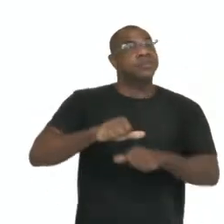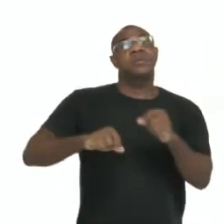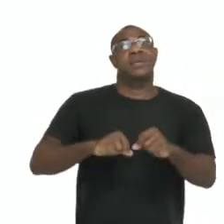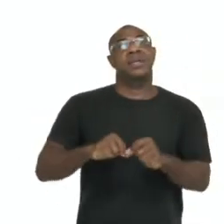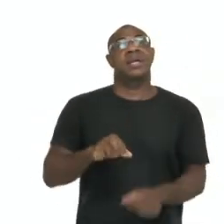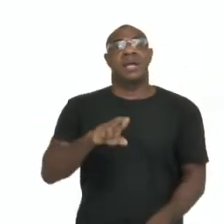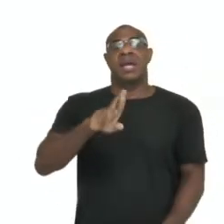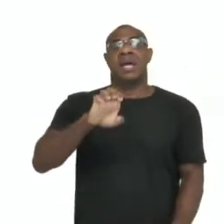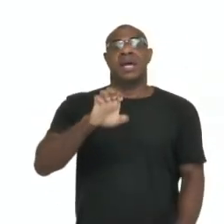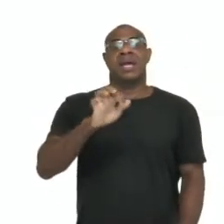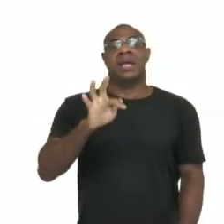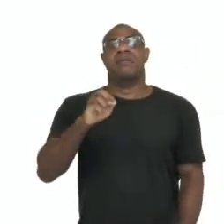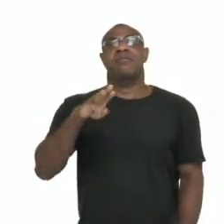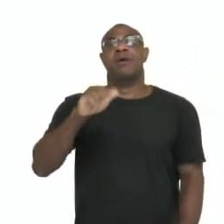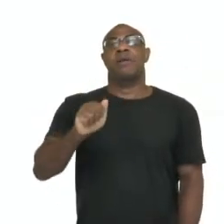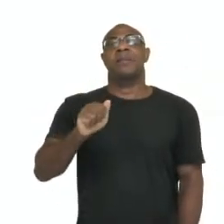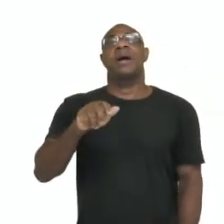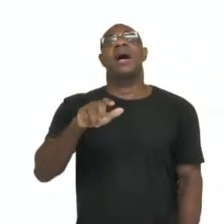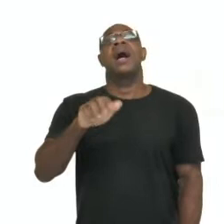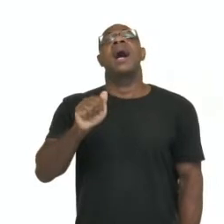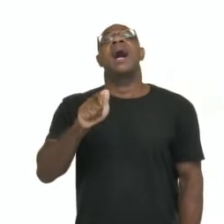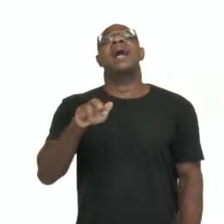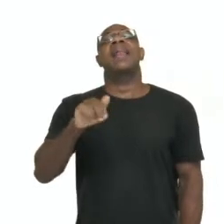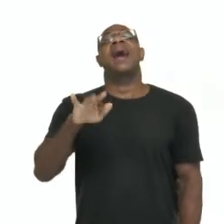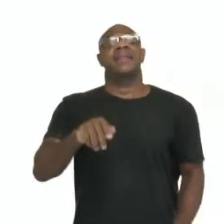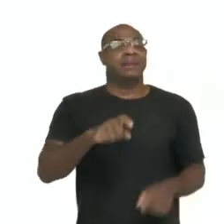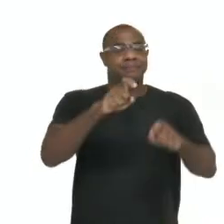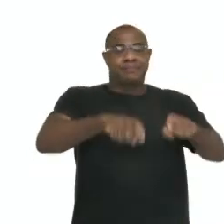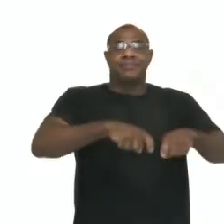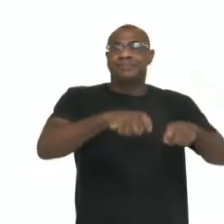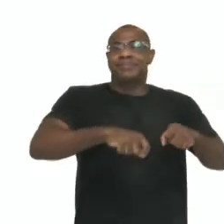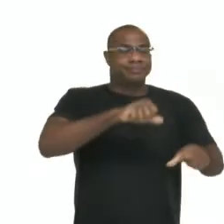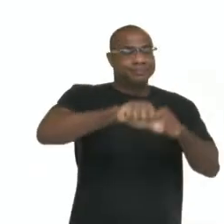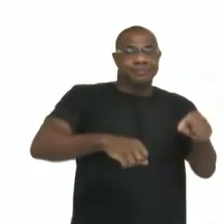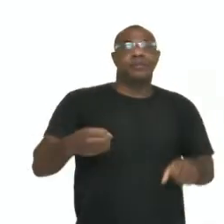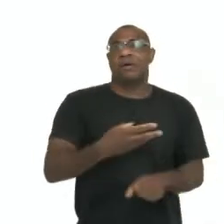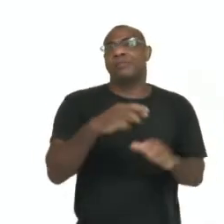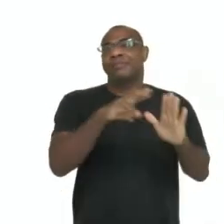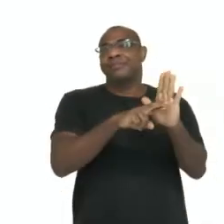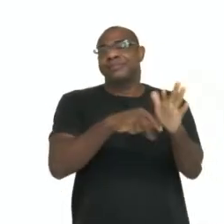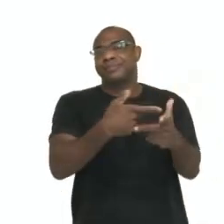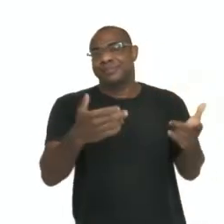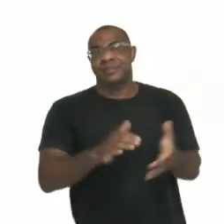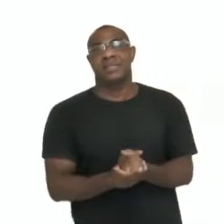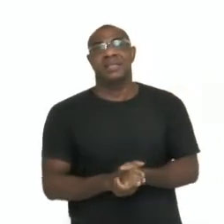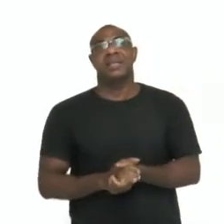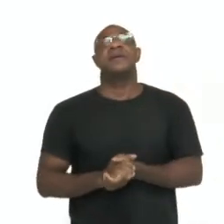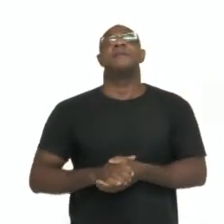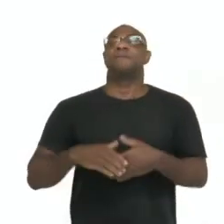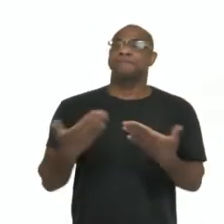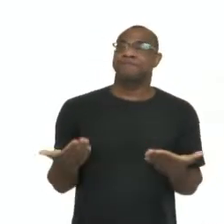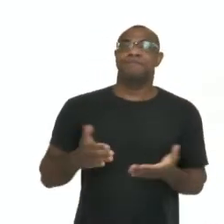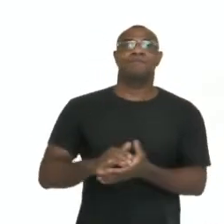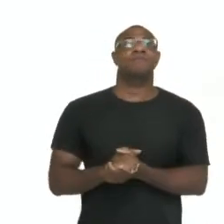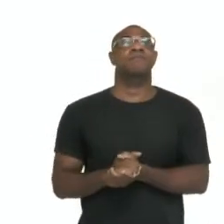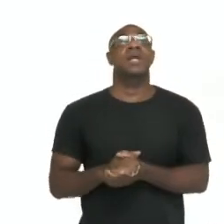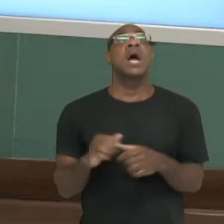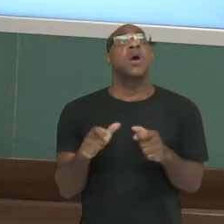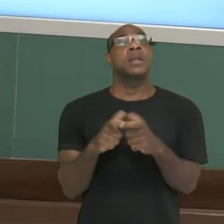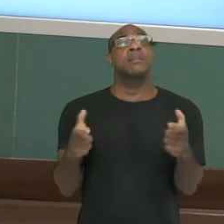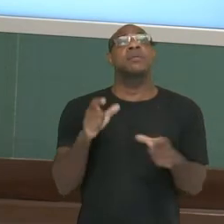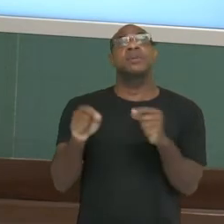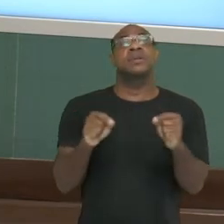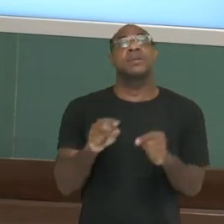que a reforma agrária ficou estagnada, então você tem muitos pequenos agricultores perdendo suas propriedades. Ah, o crescimento